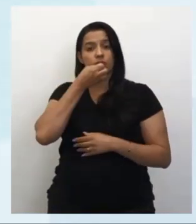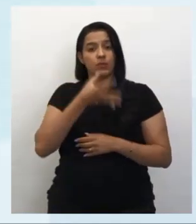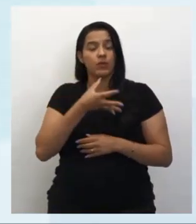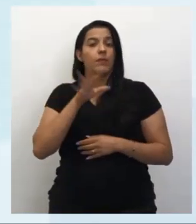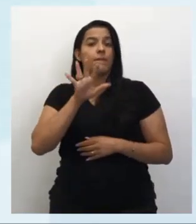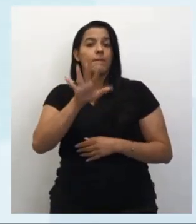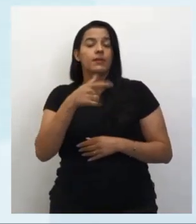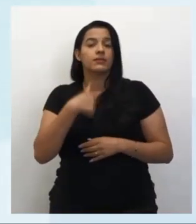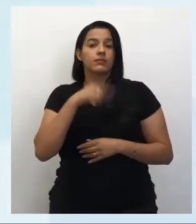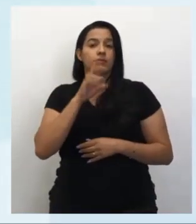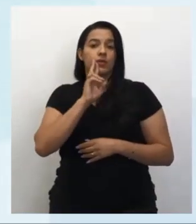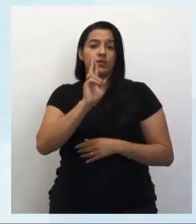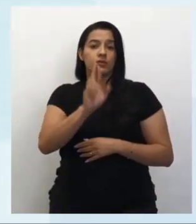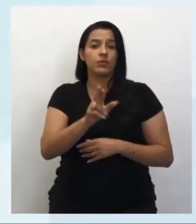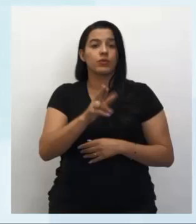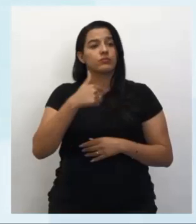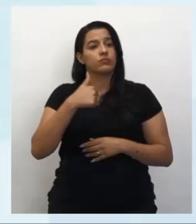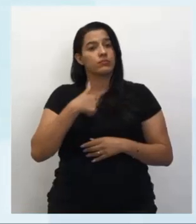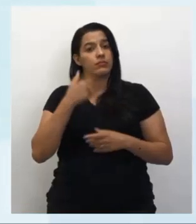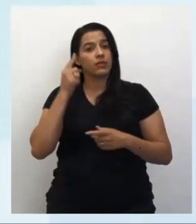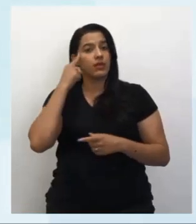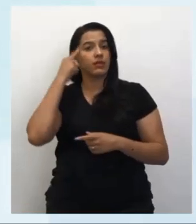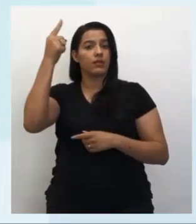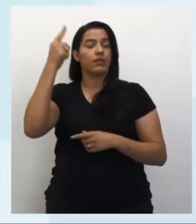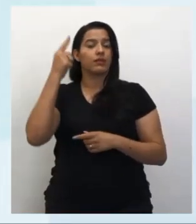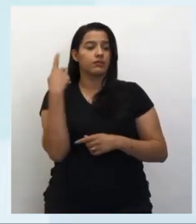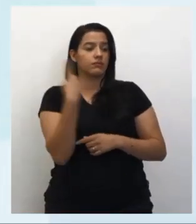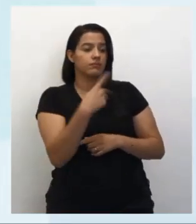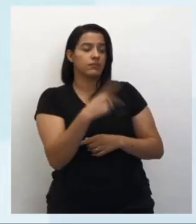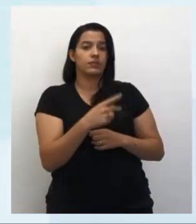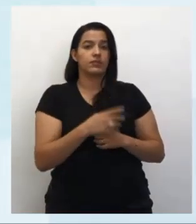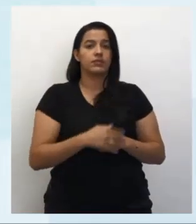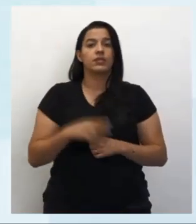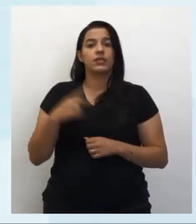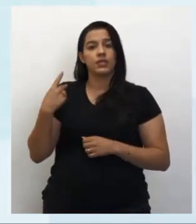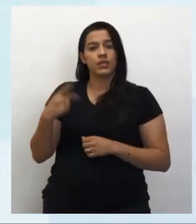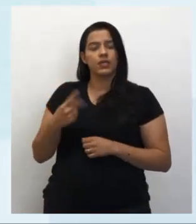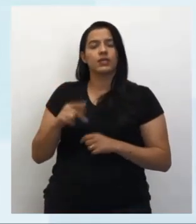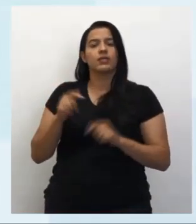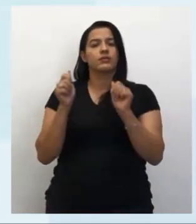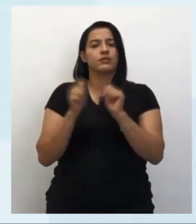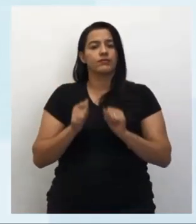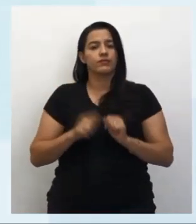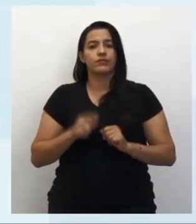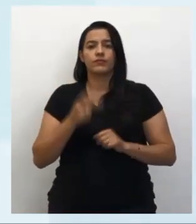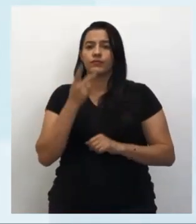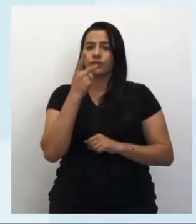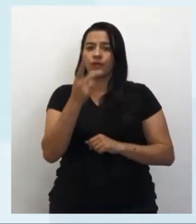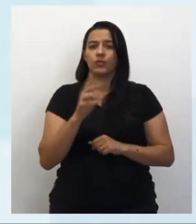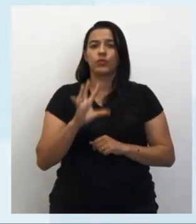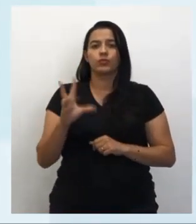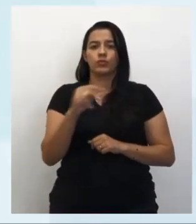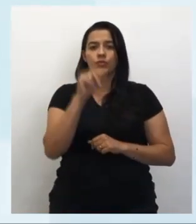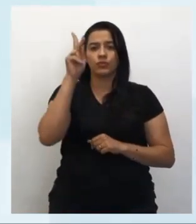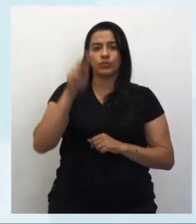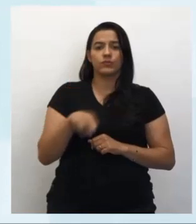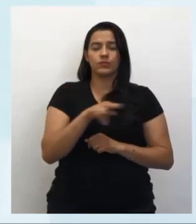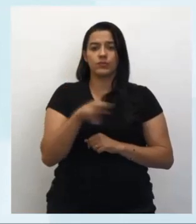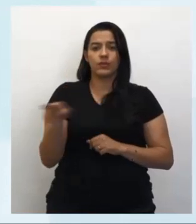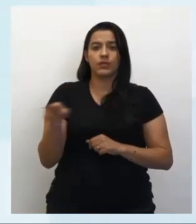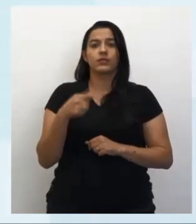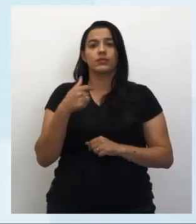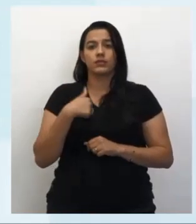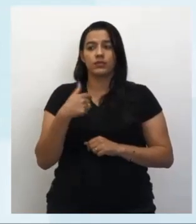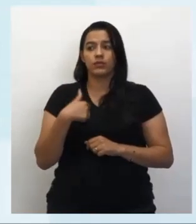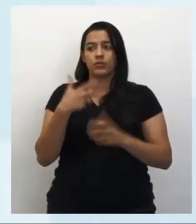minha resposta deu de mim a melhor ideia ao coronel. Ele mesmo o declarou ao vigário, acrescentando que eu